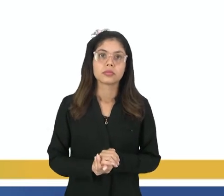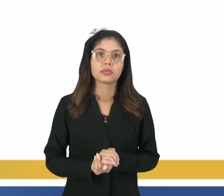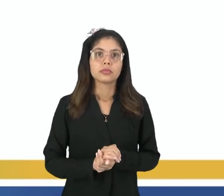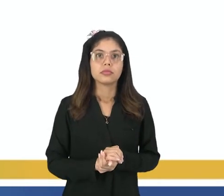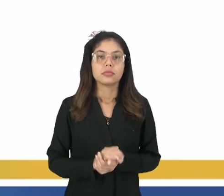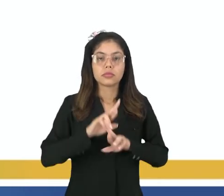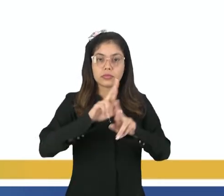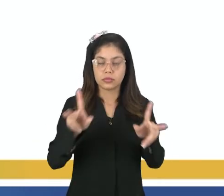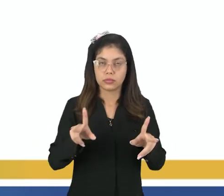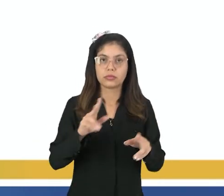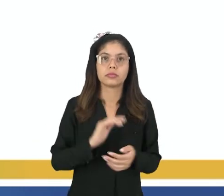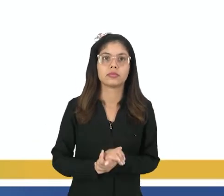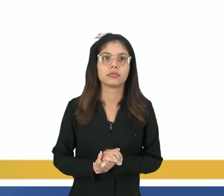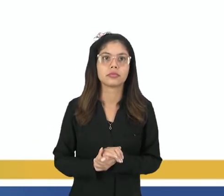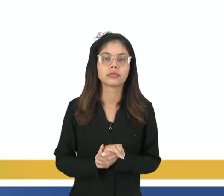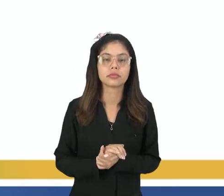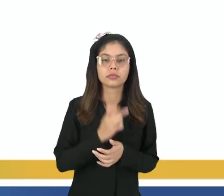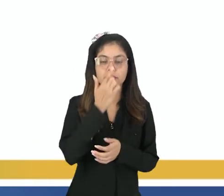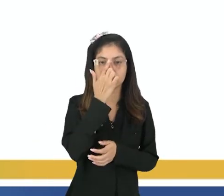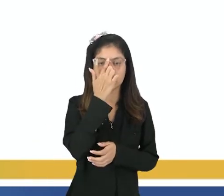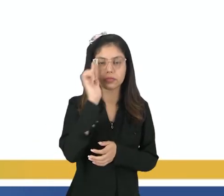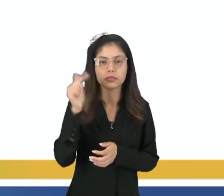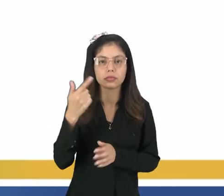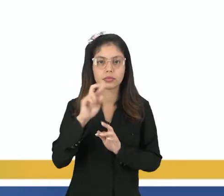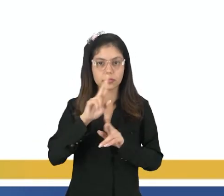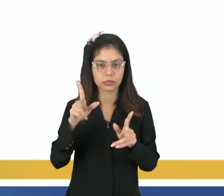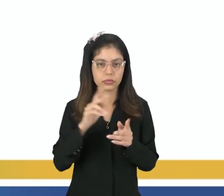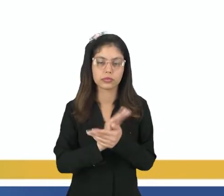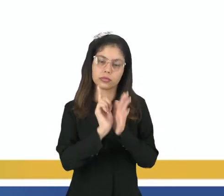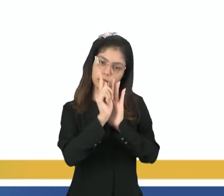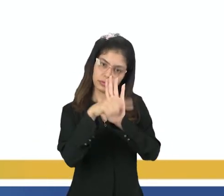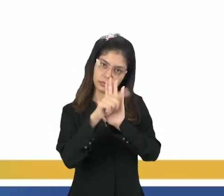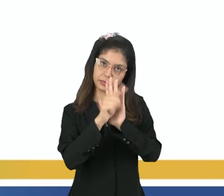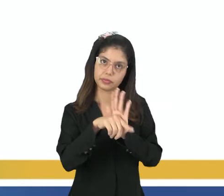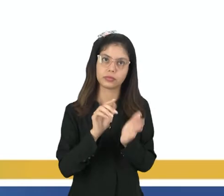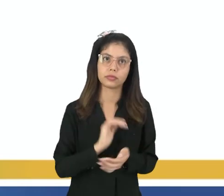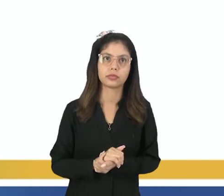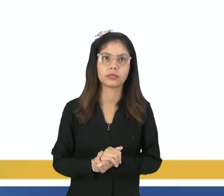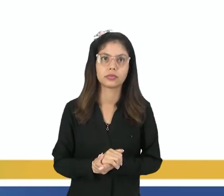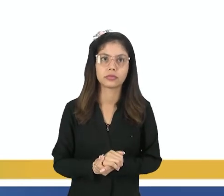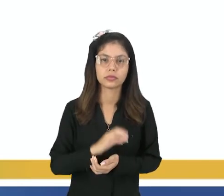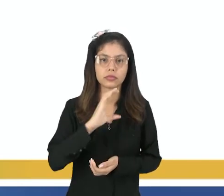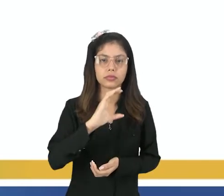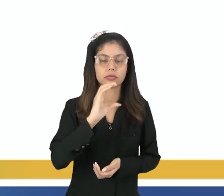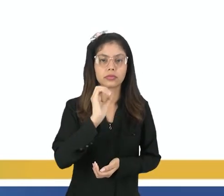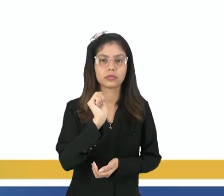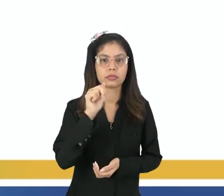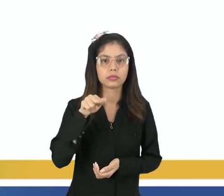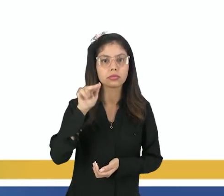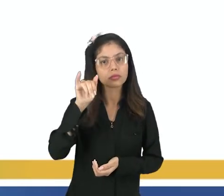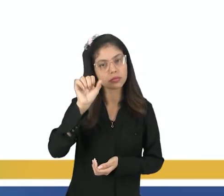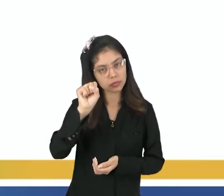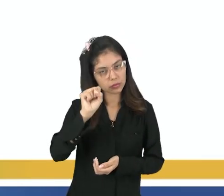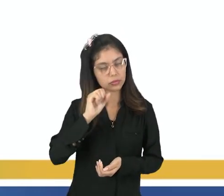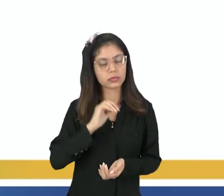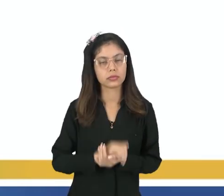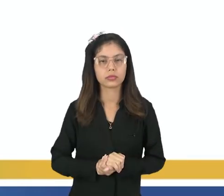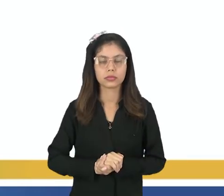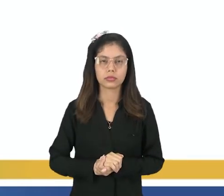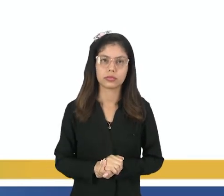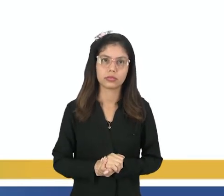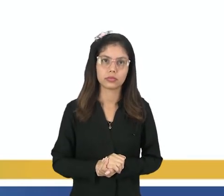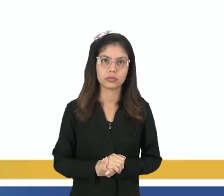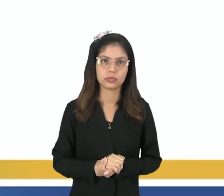filo vai ser a diferenciação. Outra coisa diferente vai ser o gênero. O gênero do cão, do cachorro,